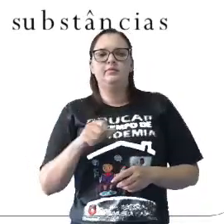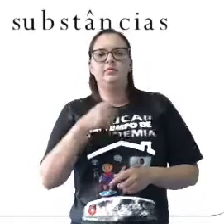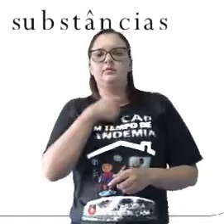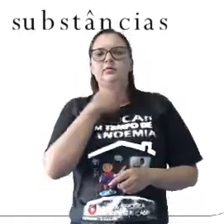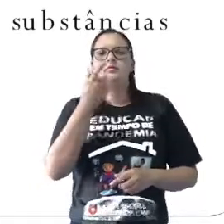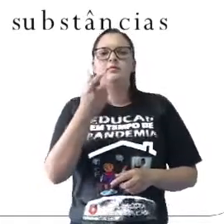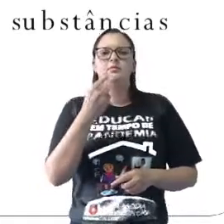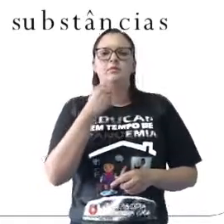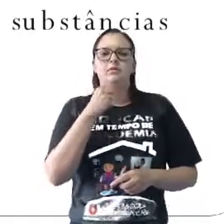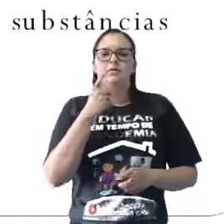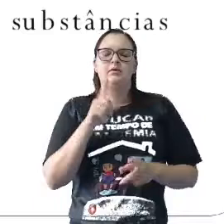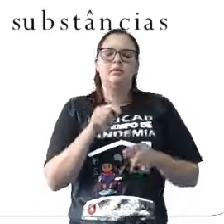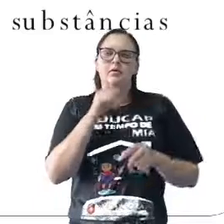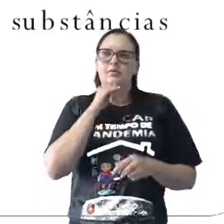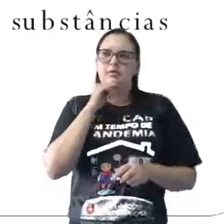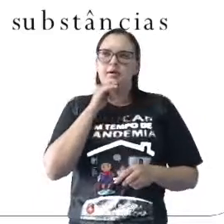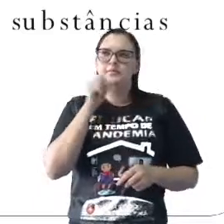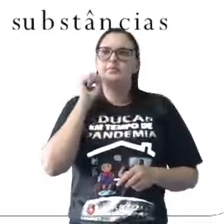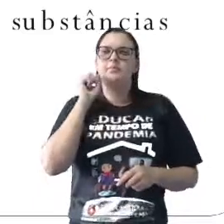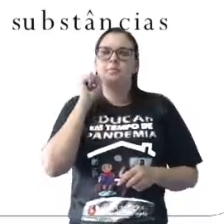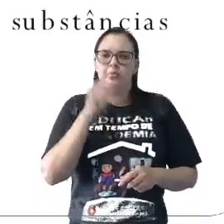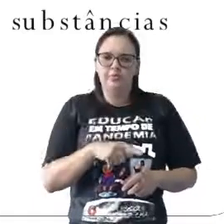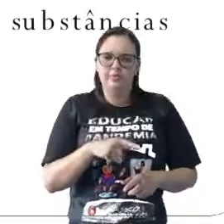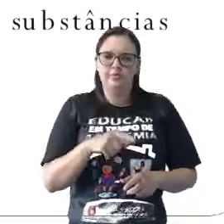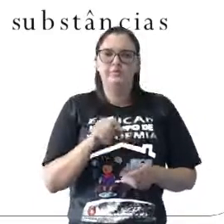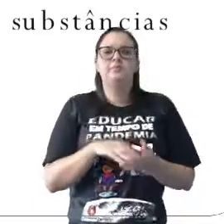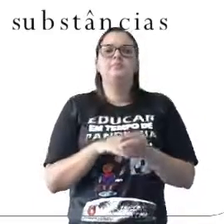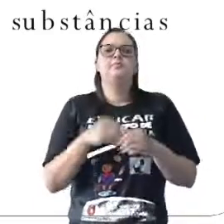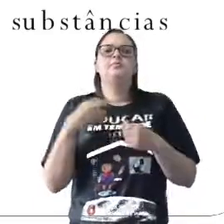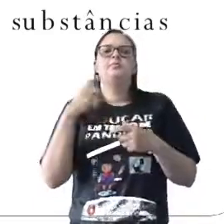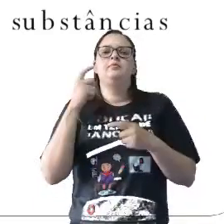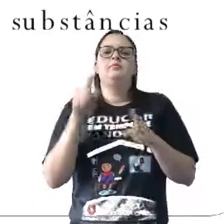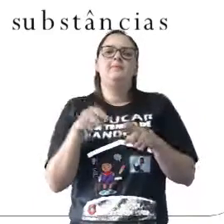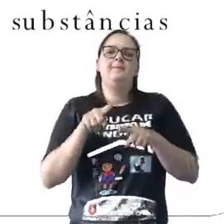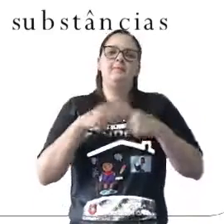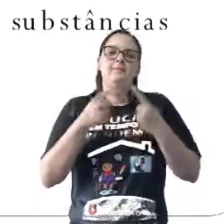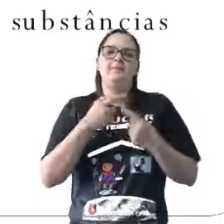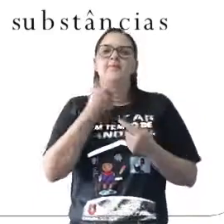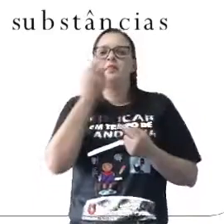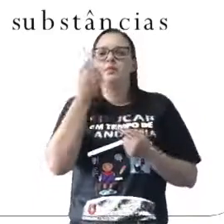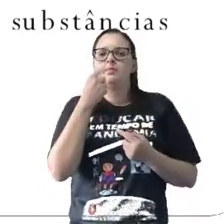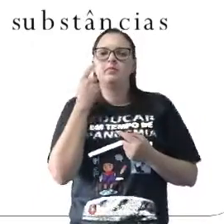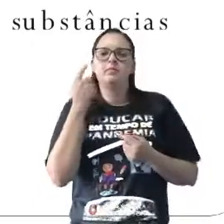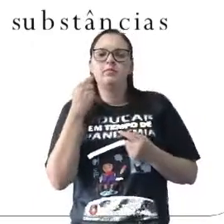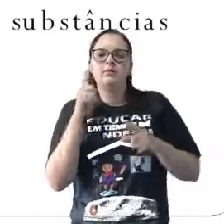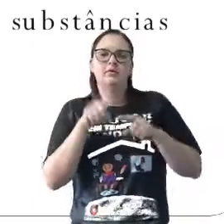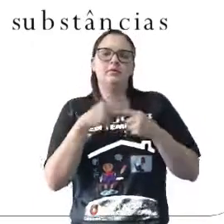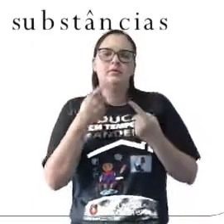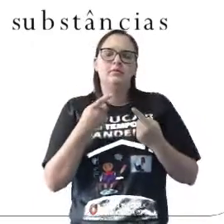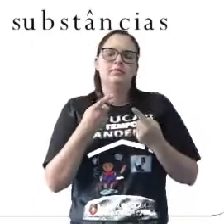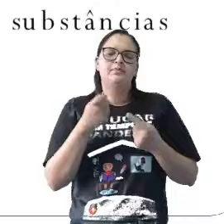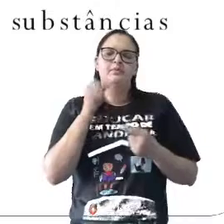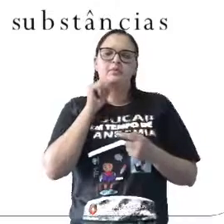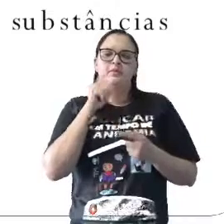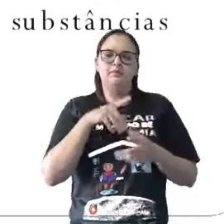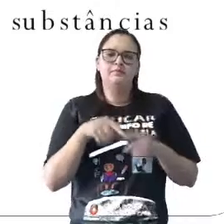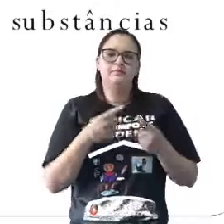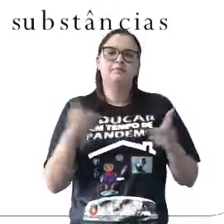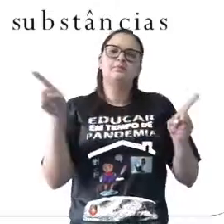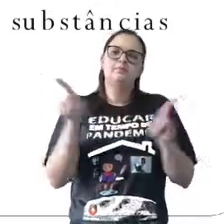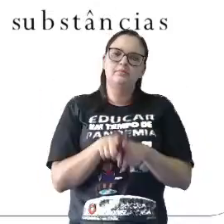corpo, né? Então, mesmo sendo na boca, está saindo de dentro do corpo para uma cavidade. Existem também as